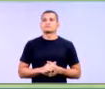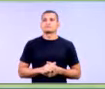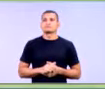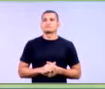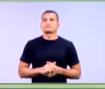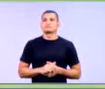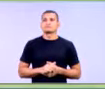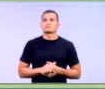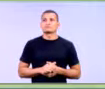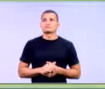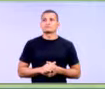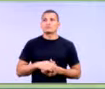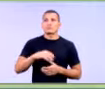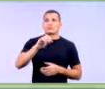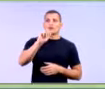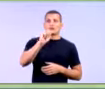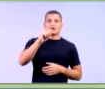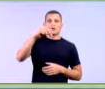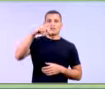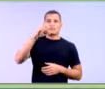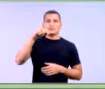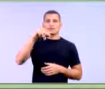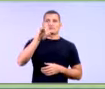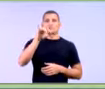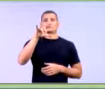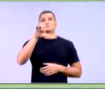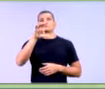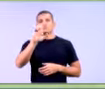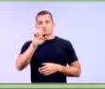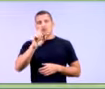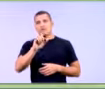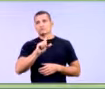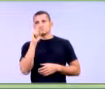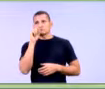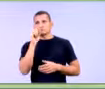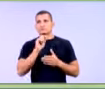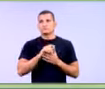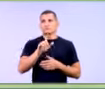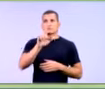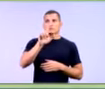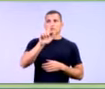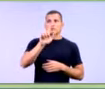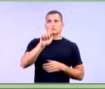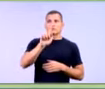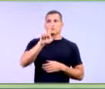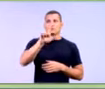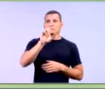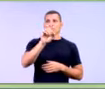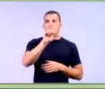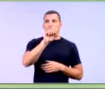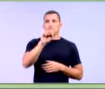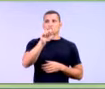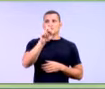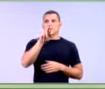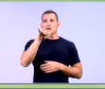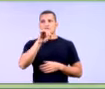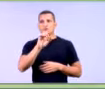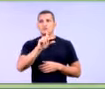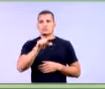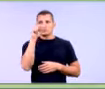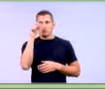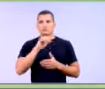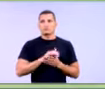O apêndice é opcional, o glossário é opcional, o anexo é opcional